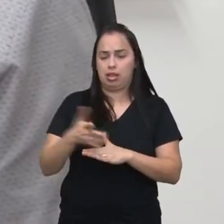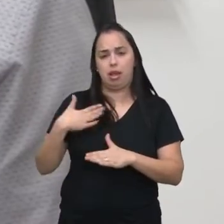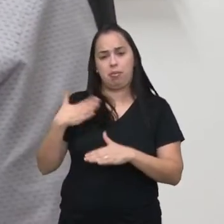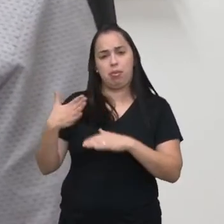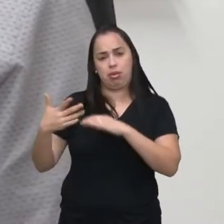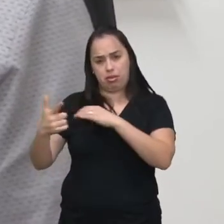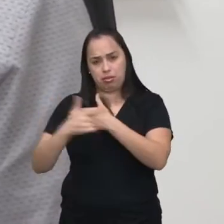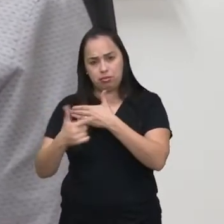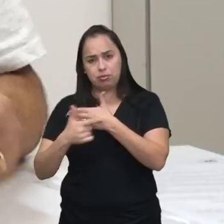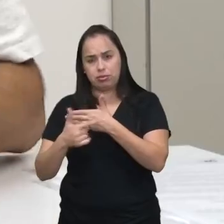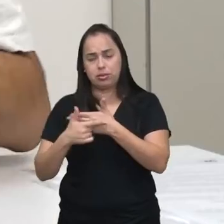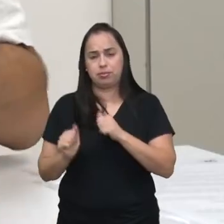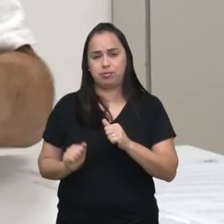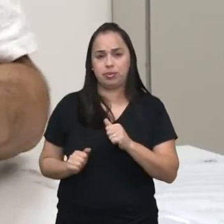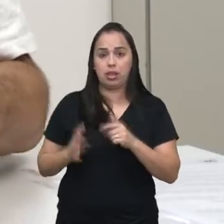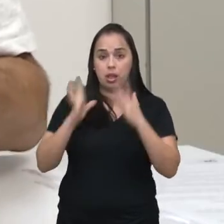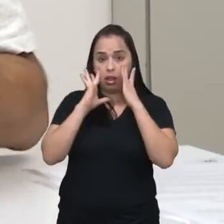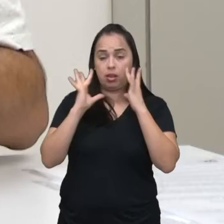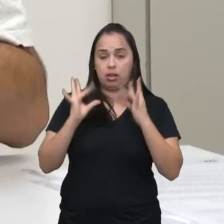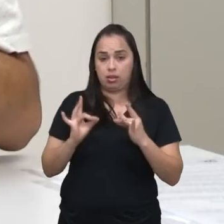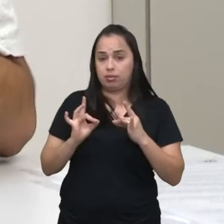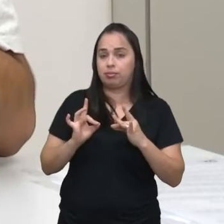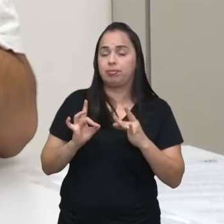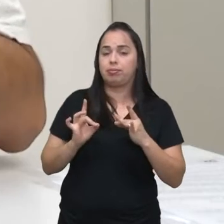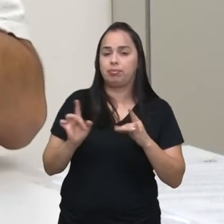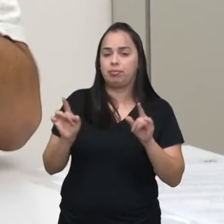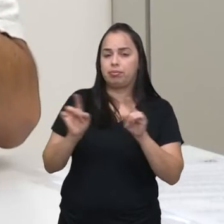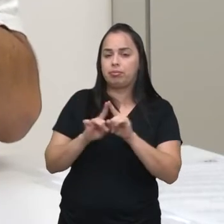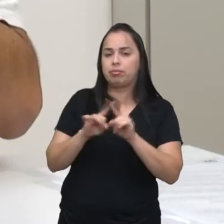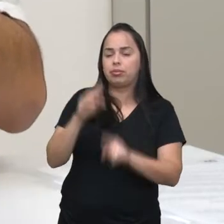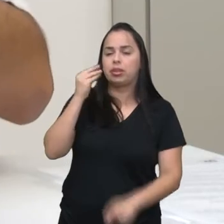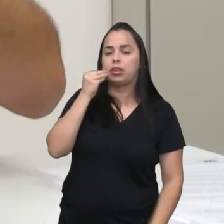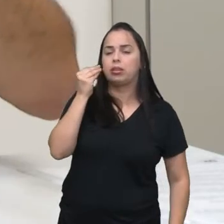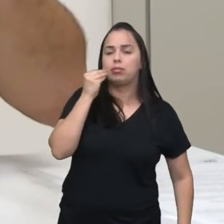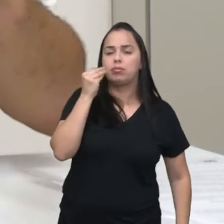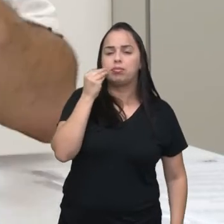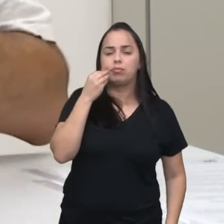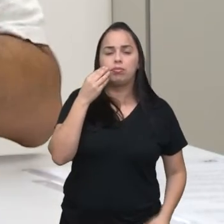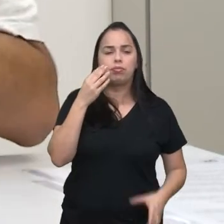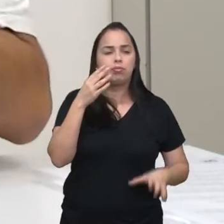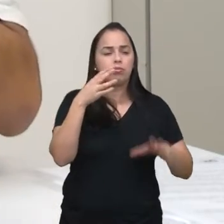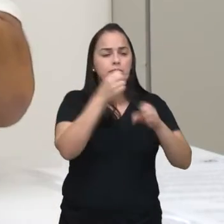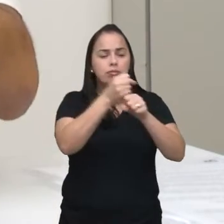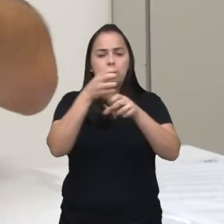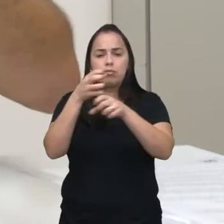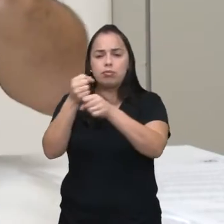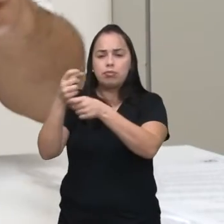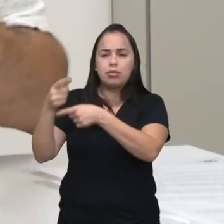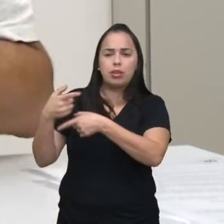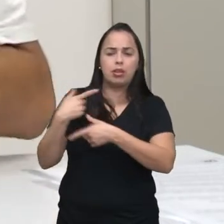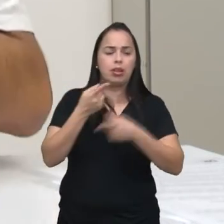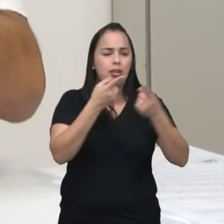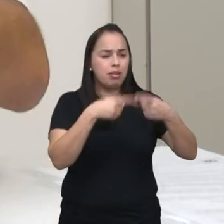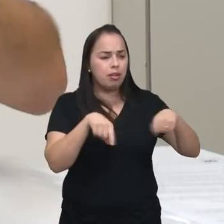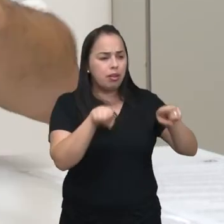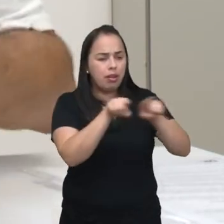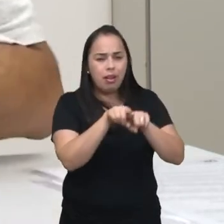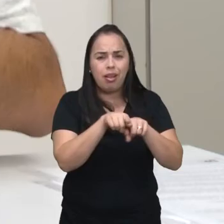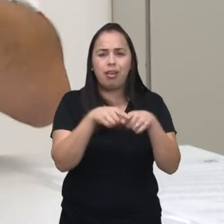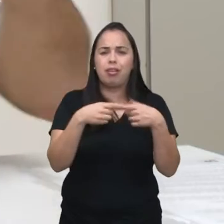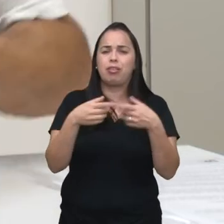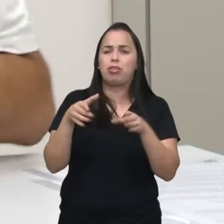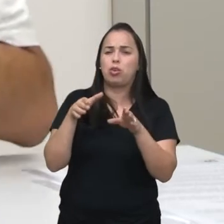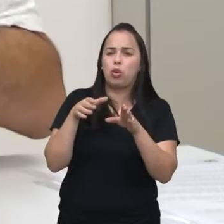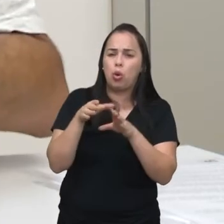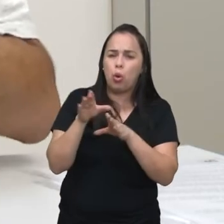de lei que a nossa função aqui na casa a gente tem que ficar atento e tentar fazer essa somatórias de entidade de